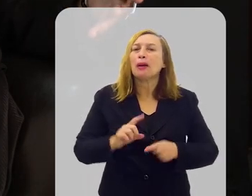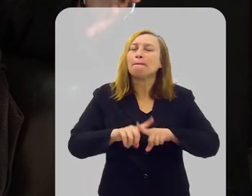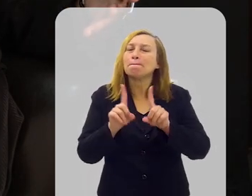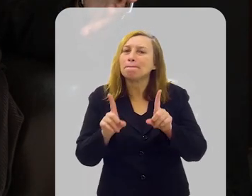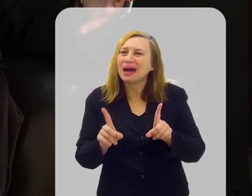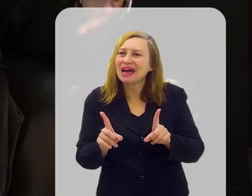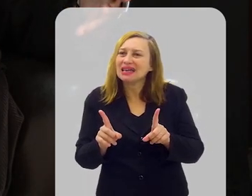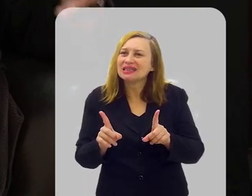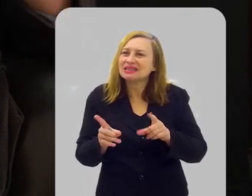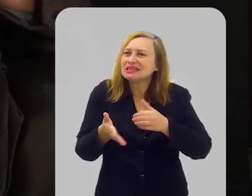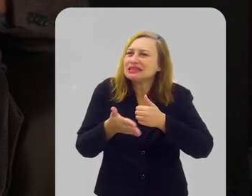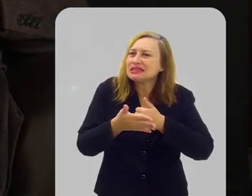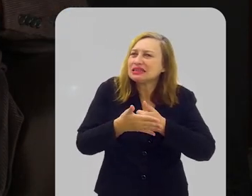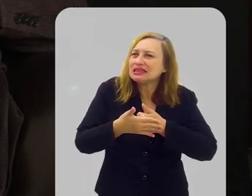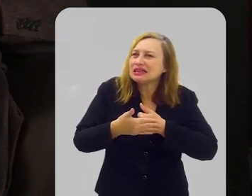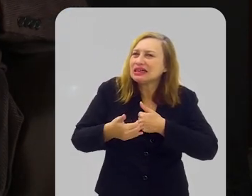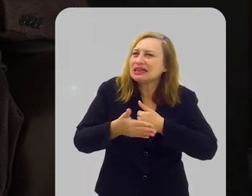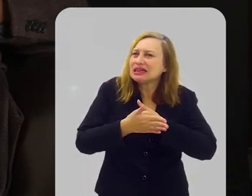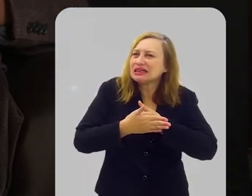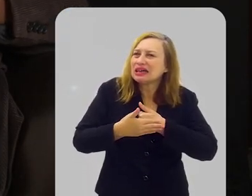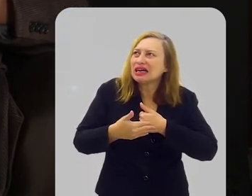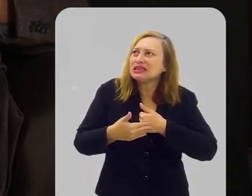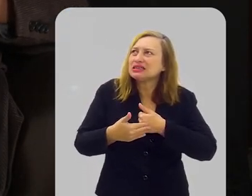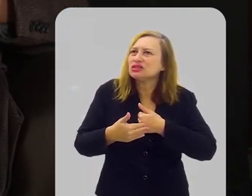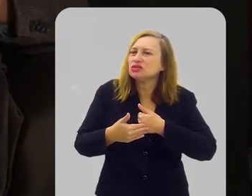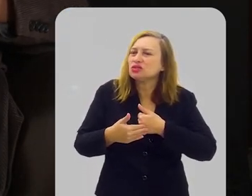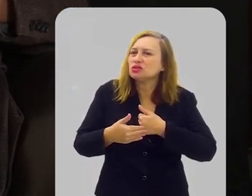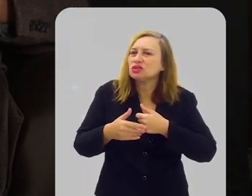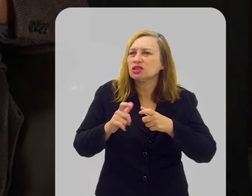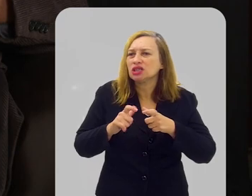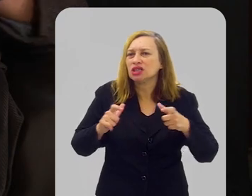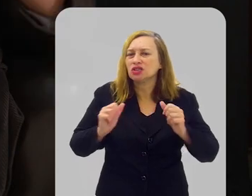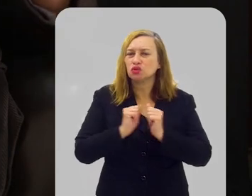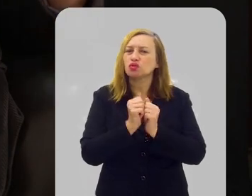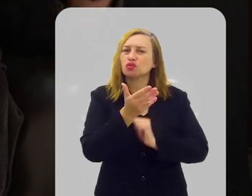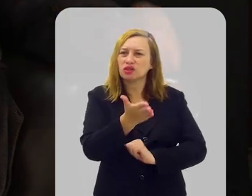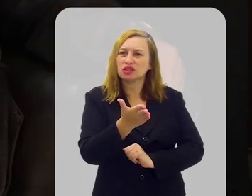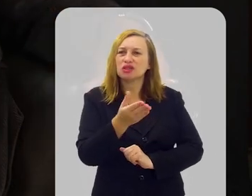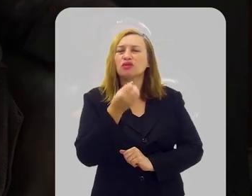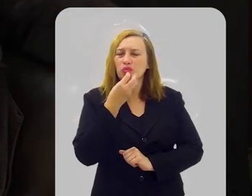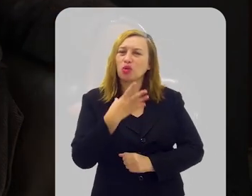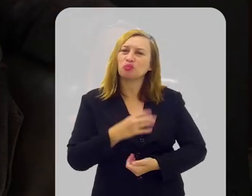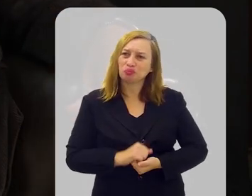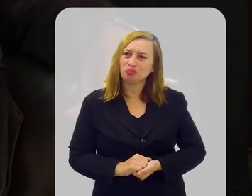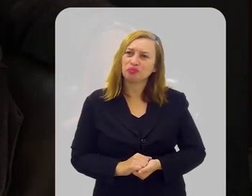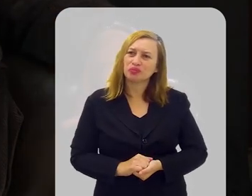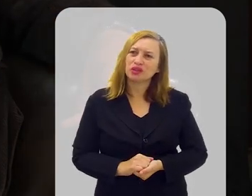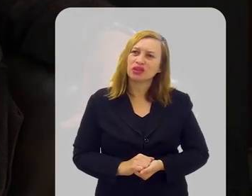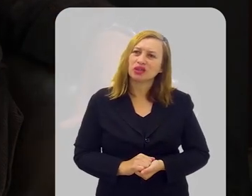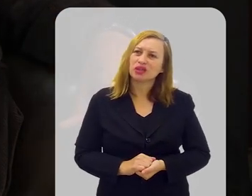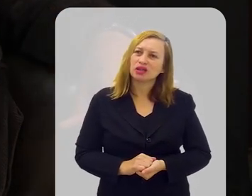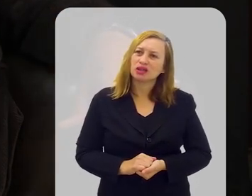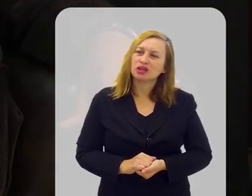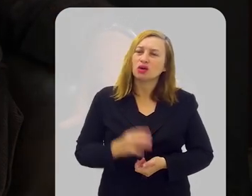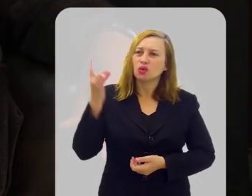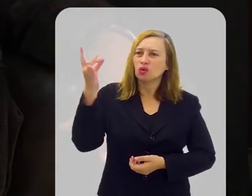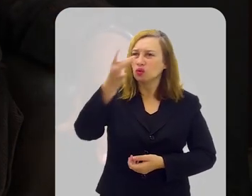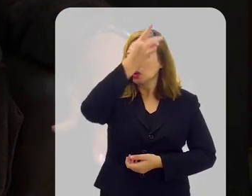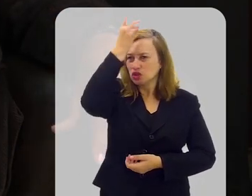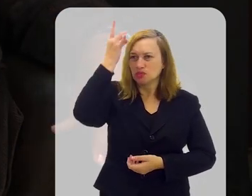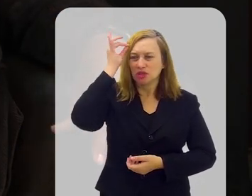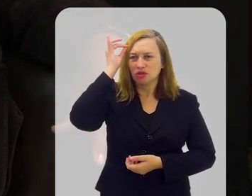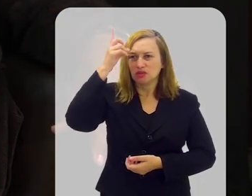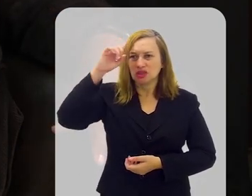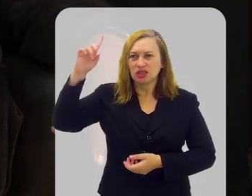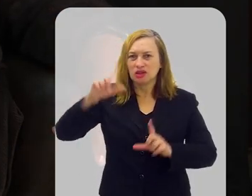Sim. Mas esse carinho que cresceu aí contigo foi algo muito bacana. Ah, que lindo. O espírito que há na